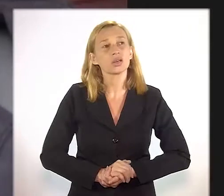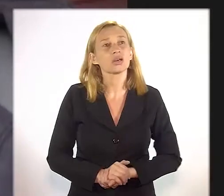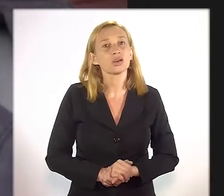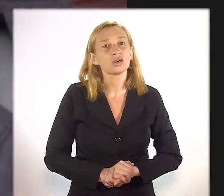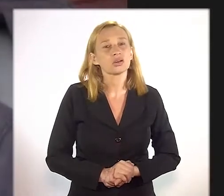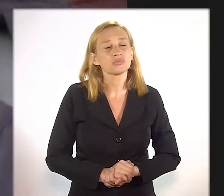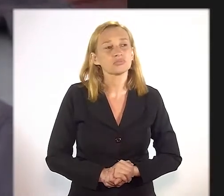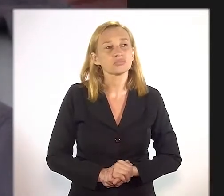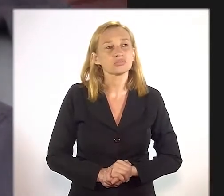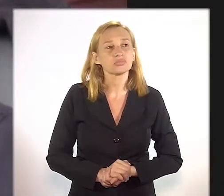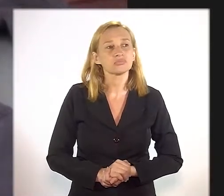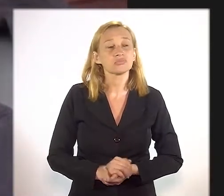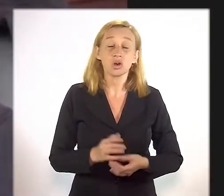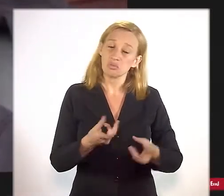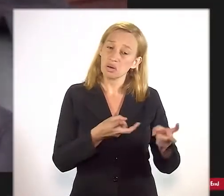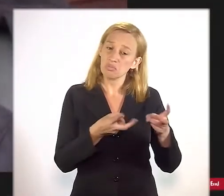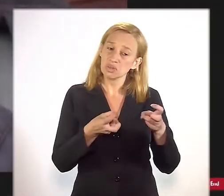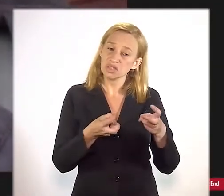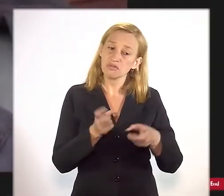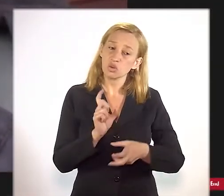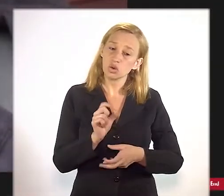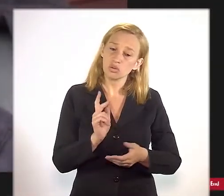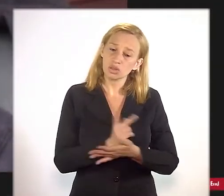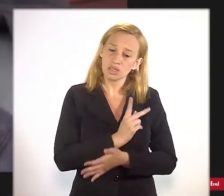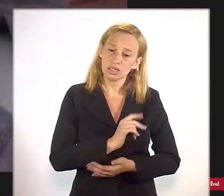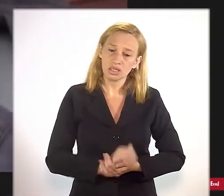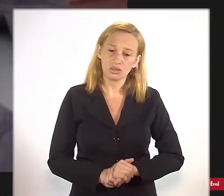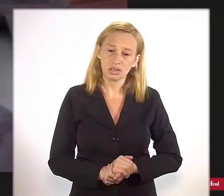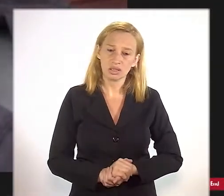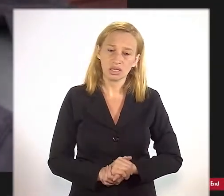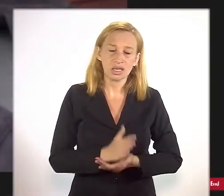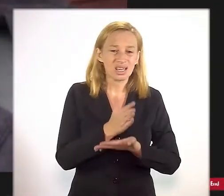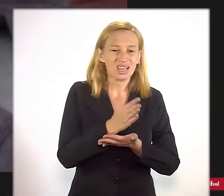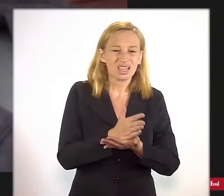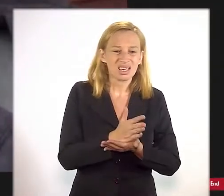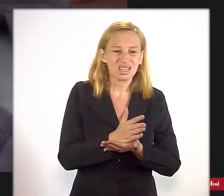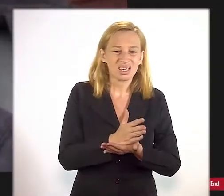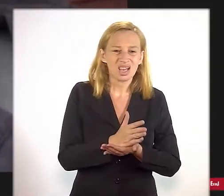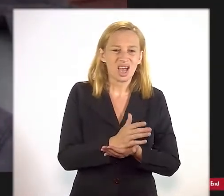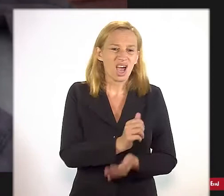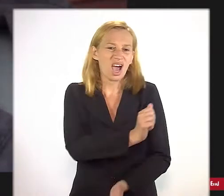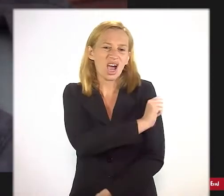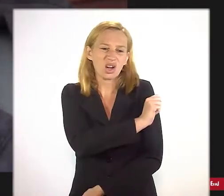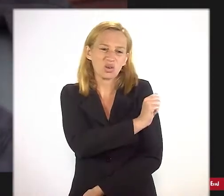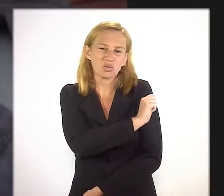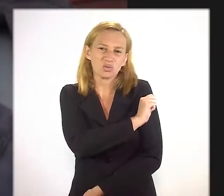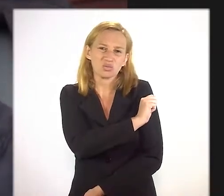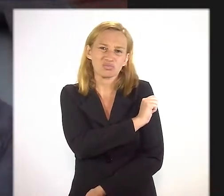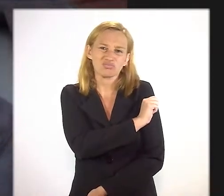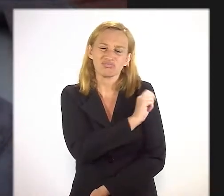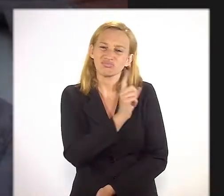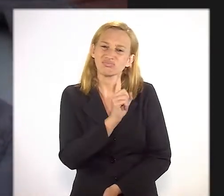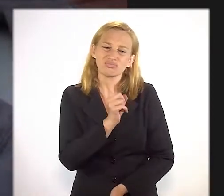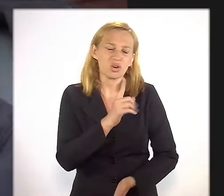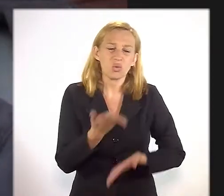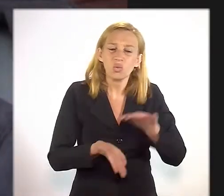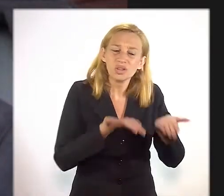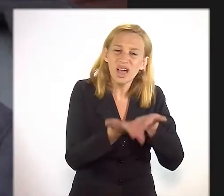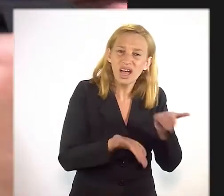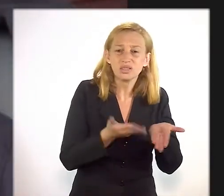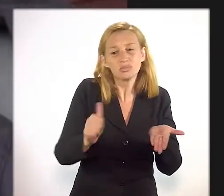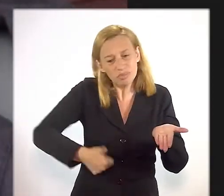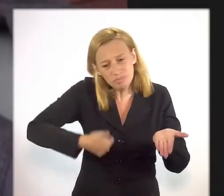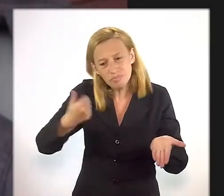aprendo mais. E então comecei a perceber que havia professores mal pagos, maltratados, mal vistos, e que queriam melhorar a vida